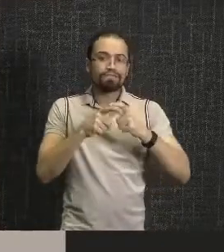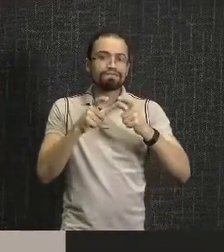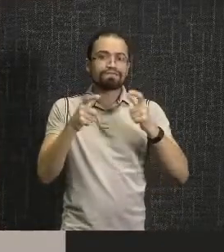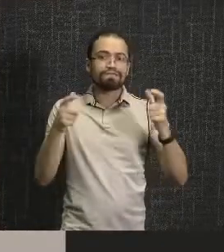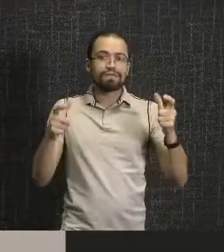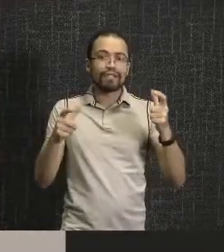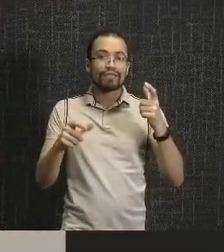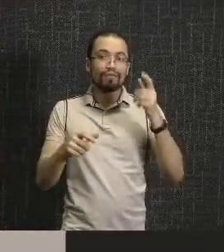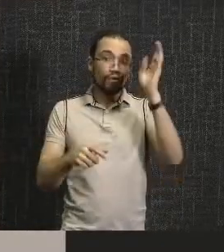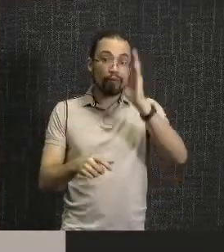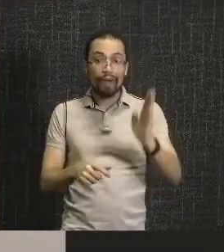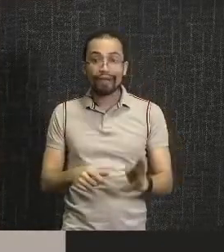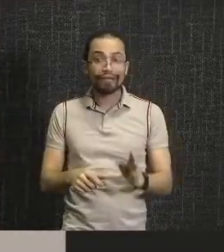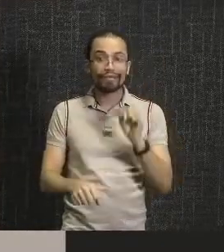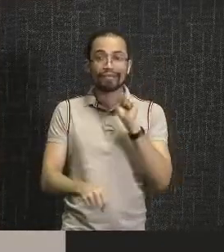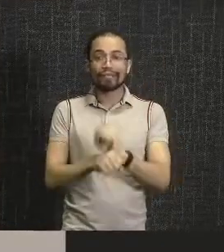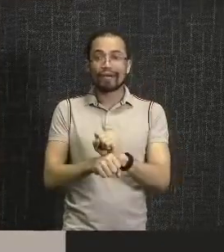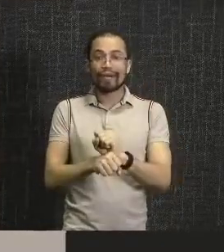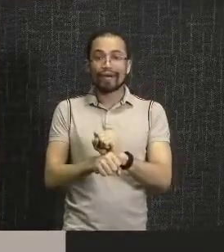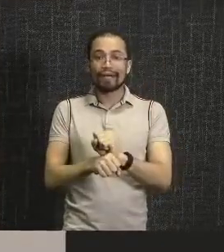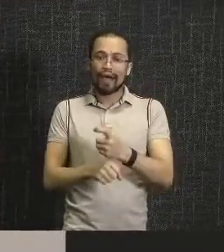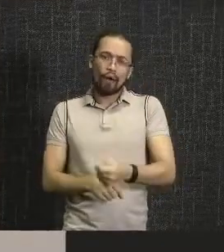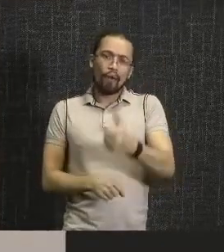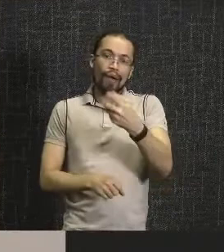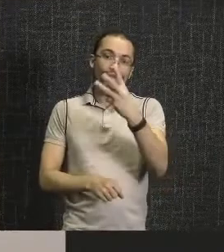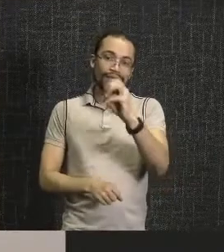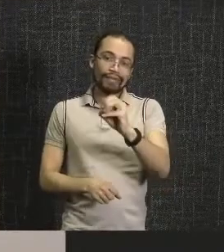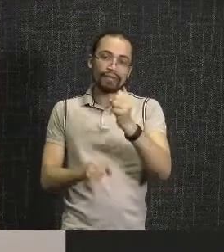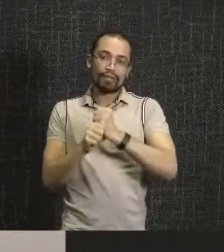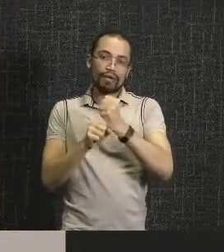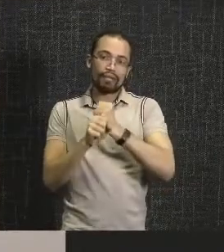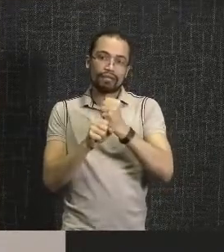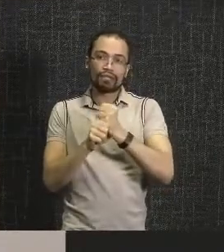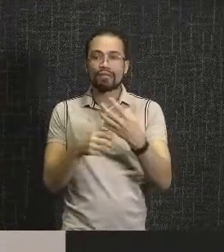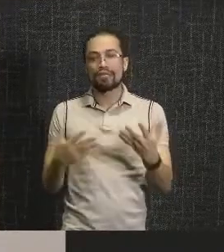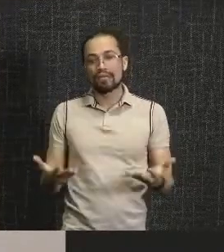anos de uma forma sustentável. Tá? Então,